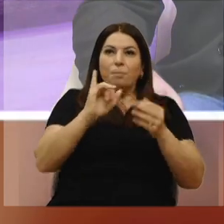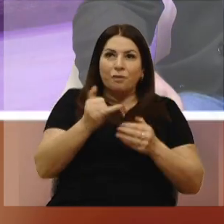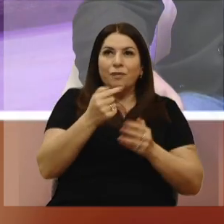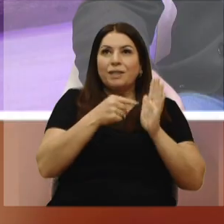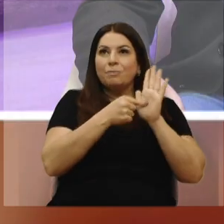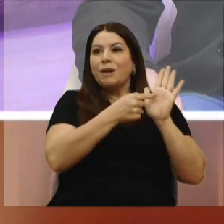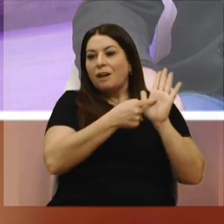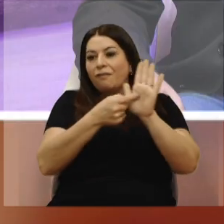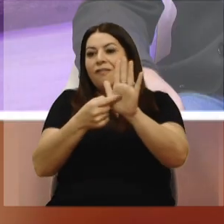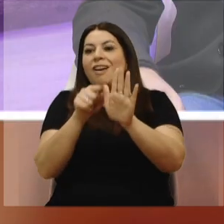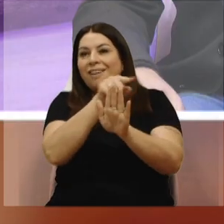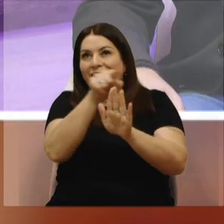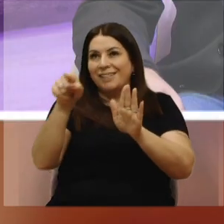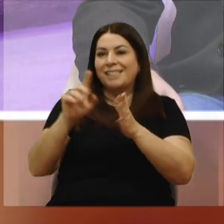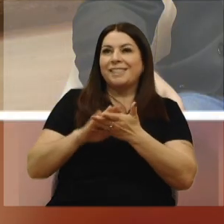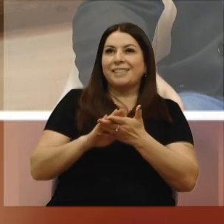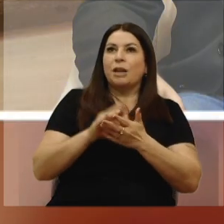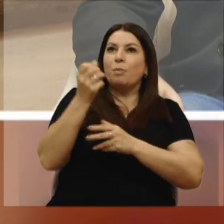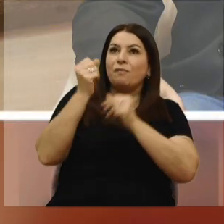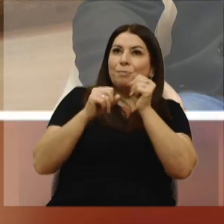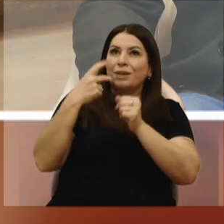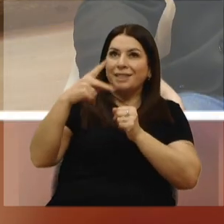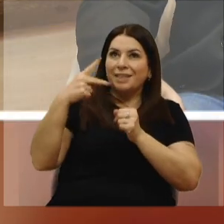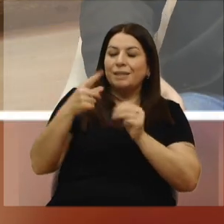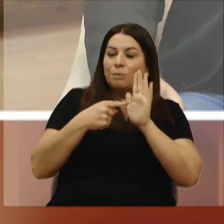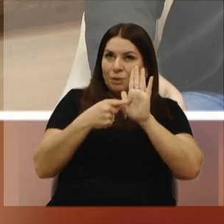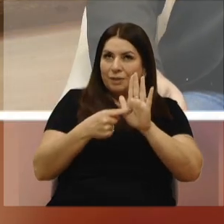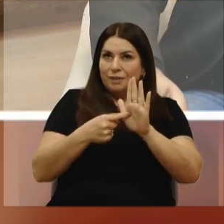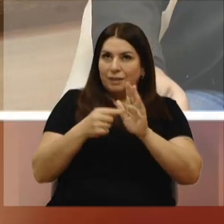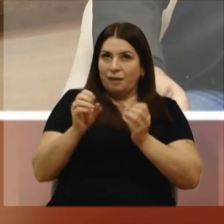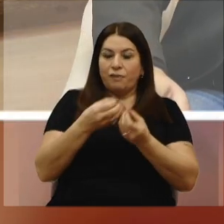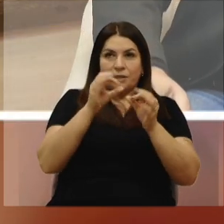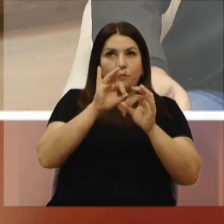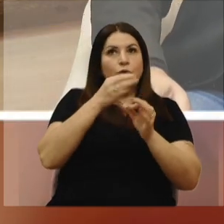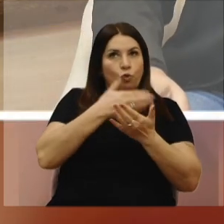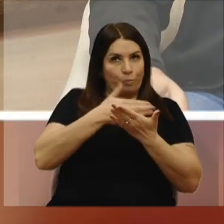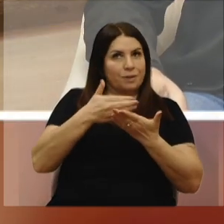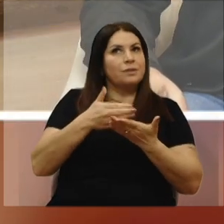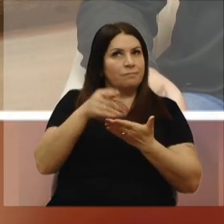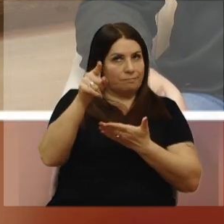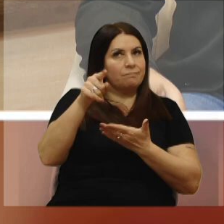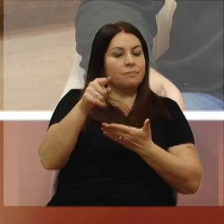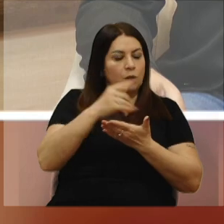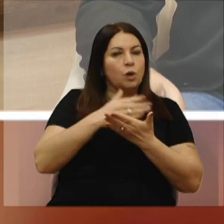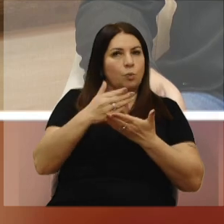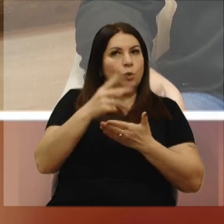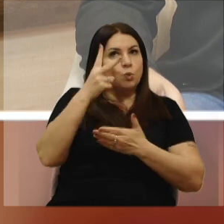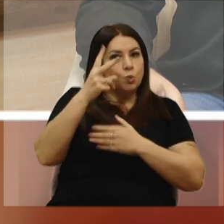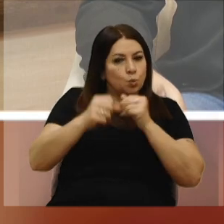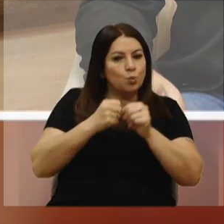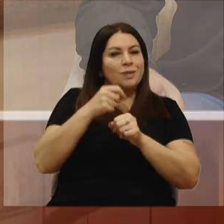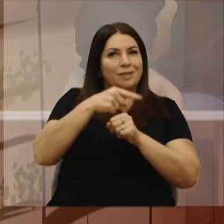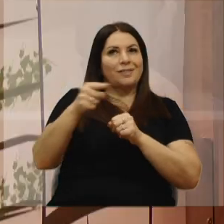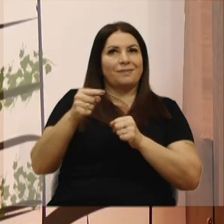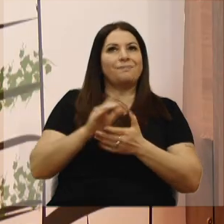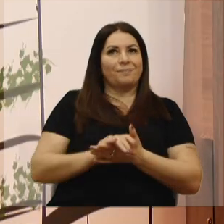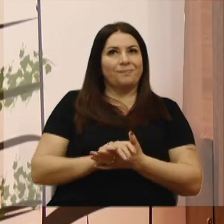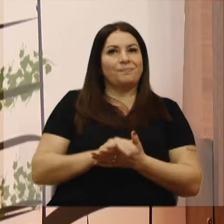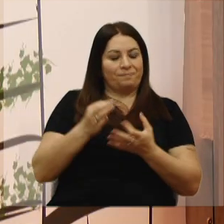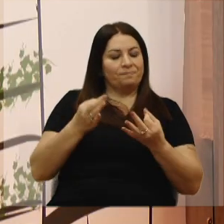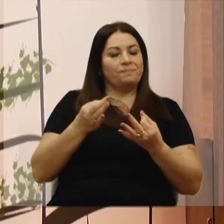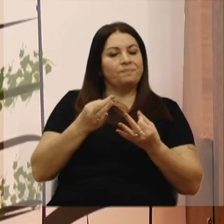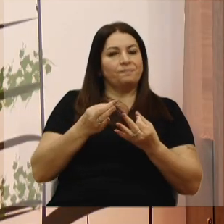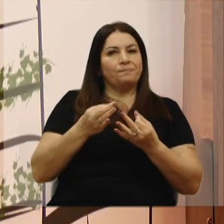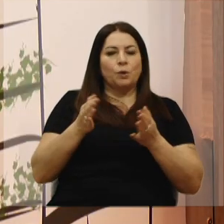Uva, e ele aproveita para levar o cara para a fábrica dele, para mostrar. Porque a Festa da Uva estava começando. Era o segundo ano,